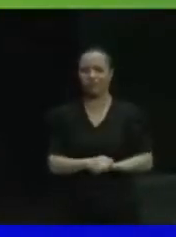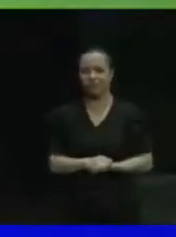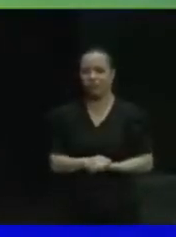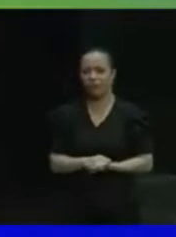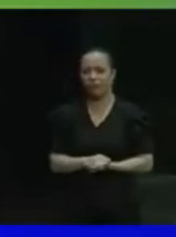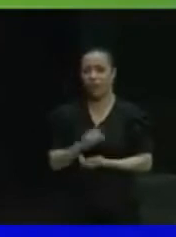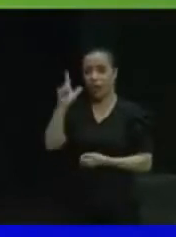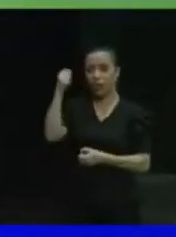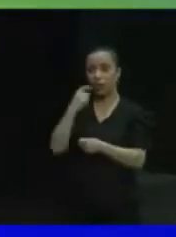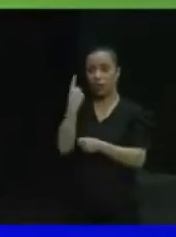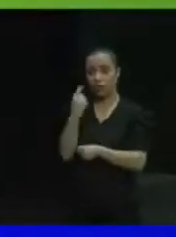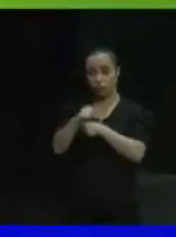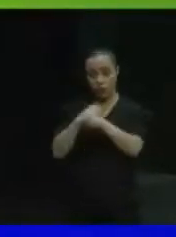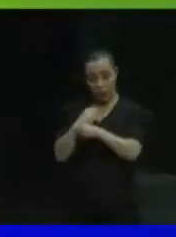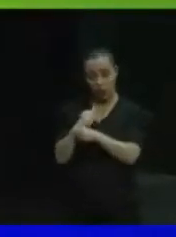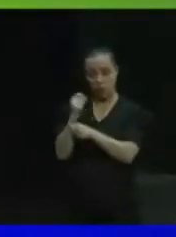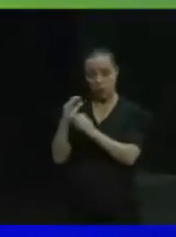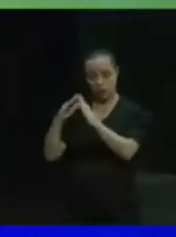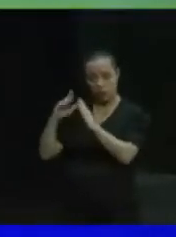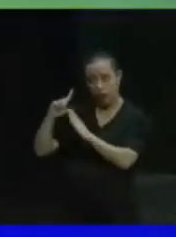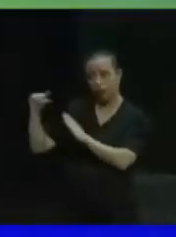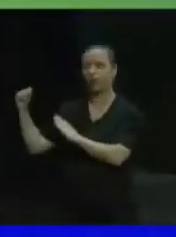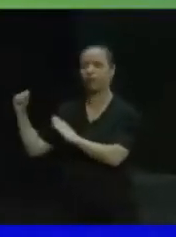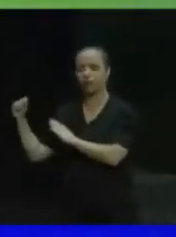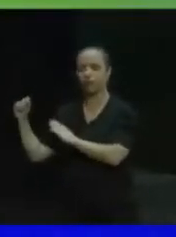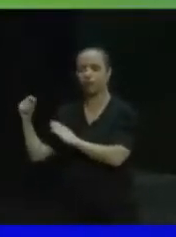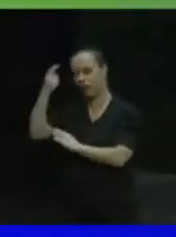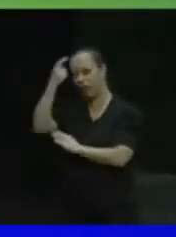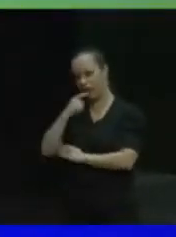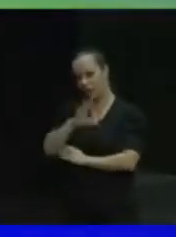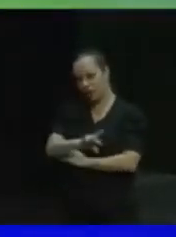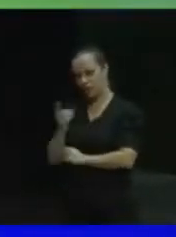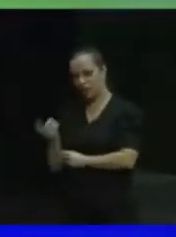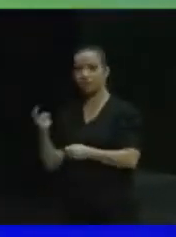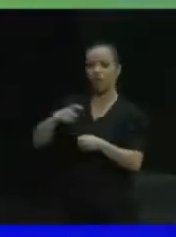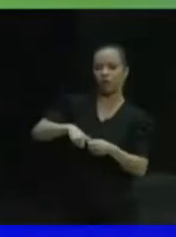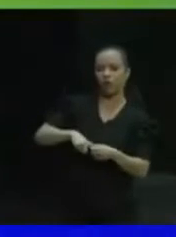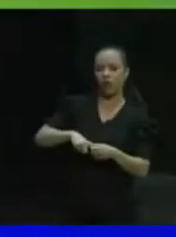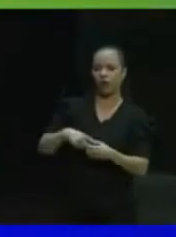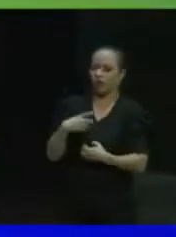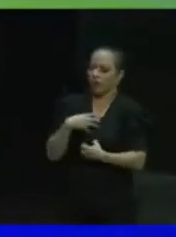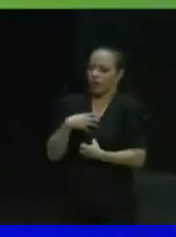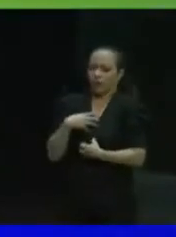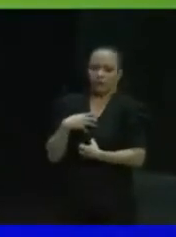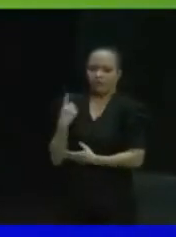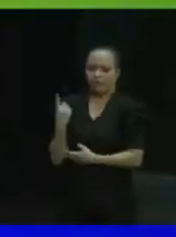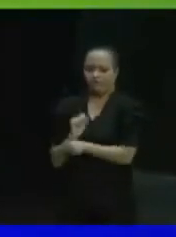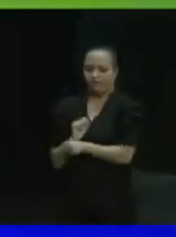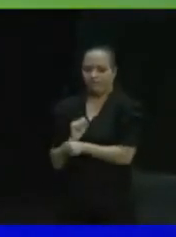Após um ano morando fora, eu resolvi voltar. Não podia ficar quieto, sem falar o que